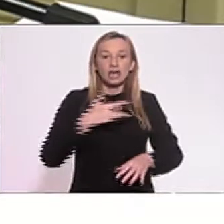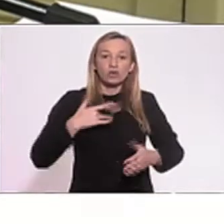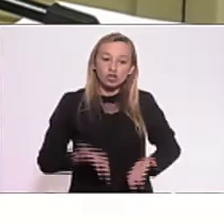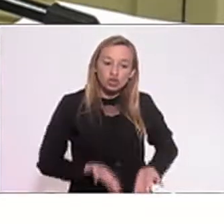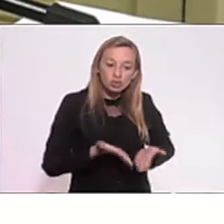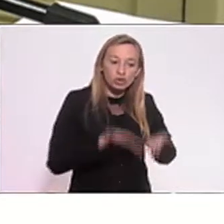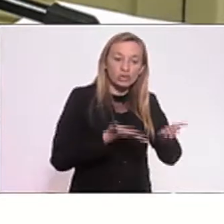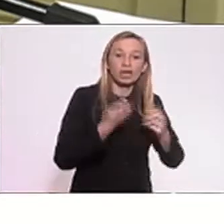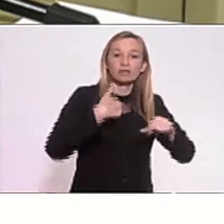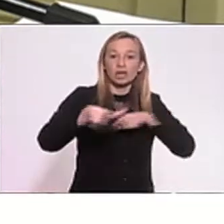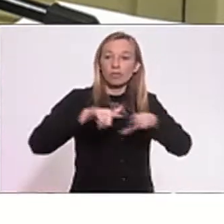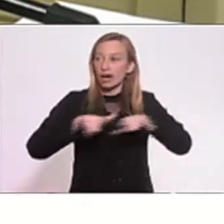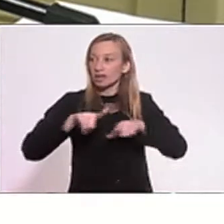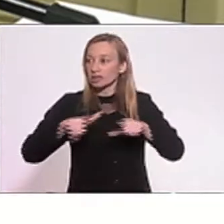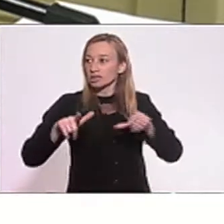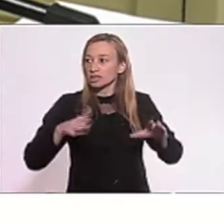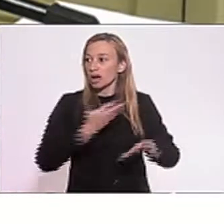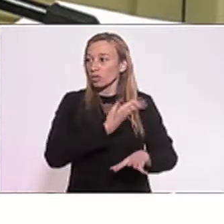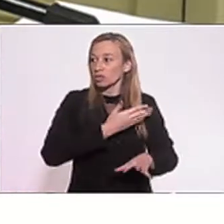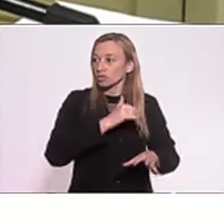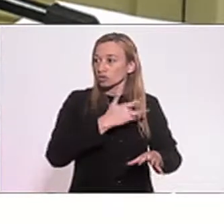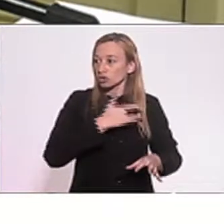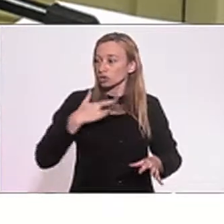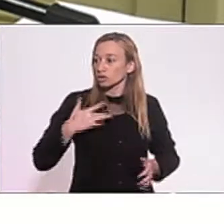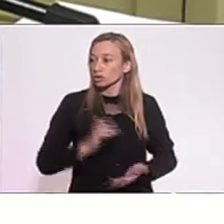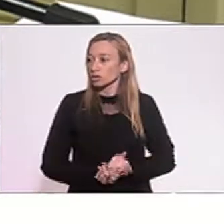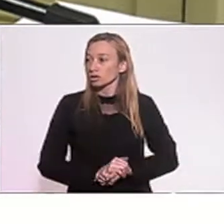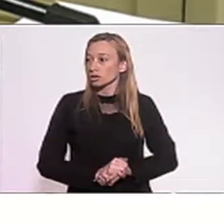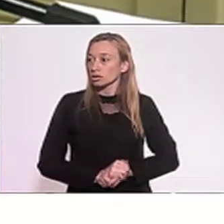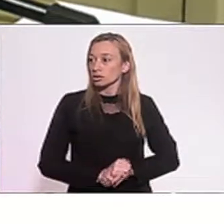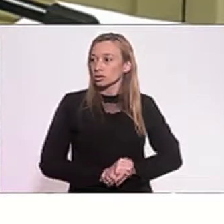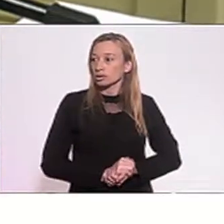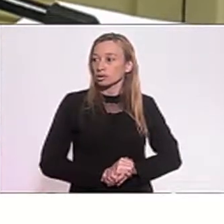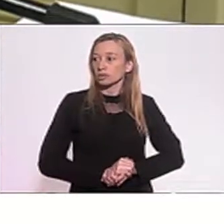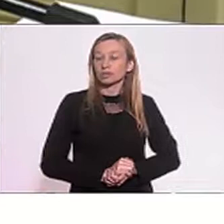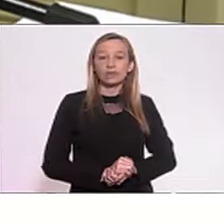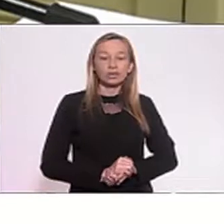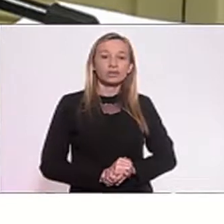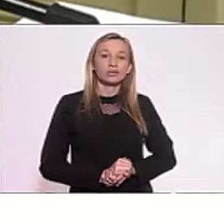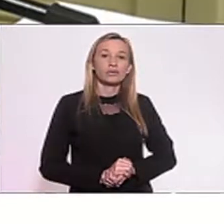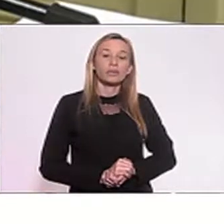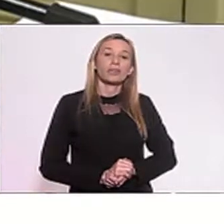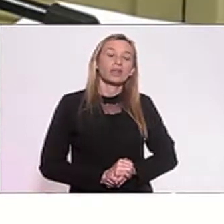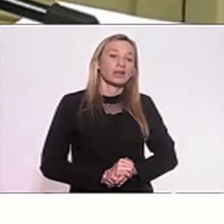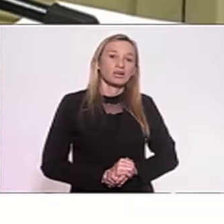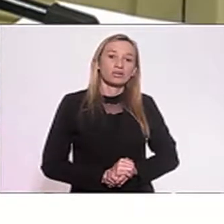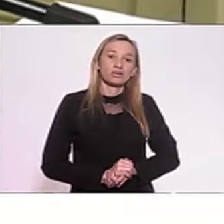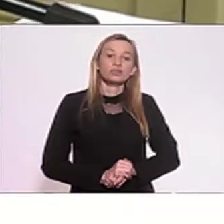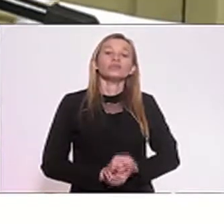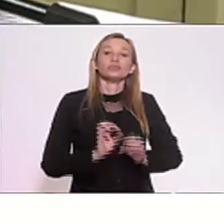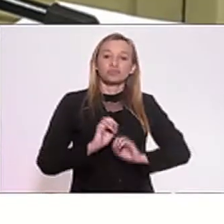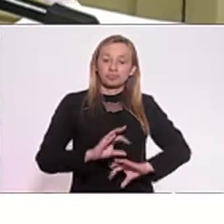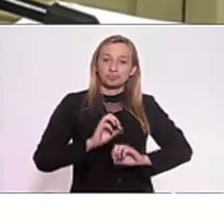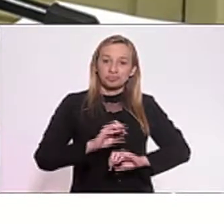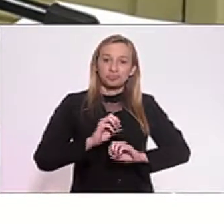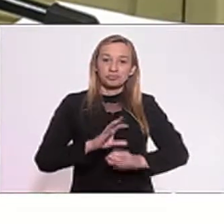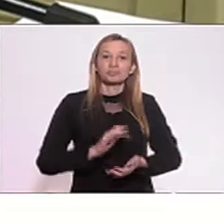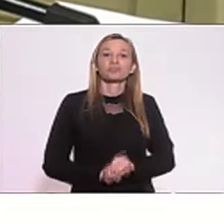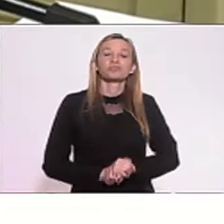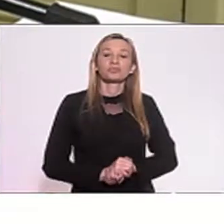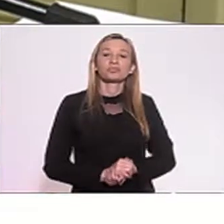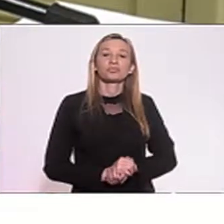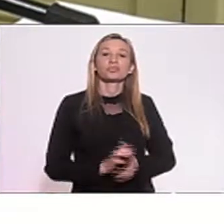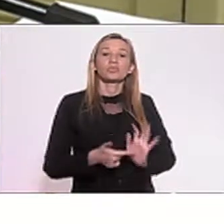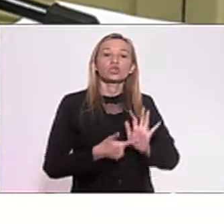dos serviços de saúde, estimular a implementação de cursos permanentes, educação à distância, teleeducação,